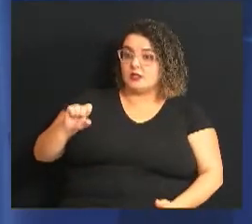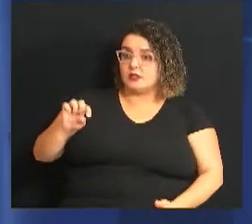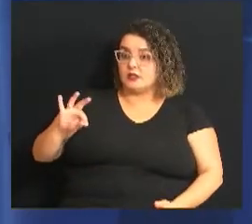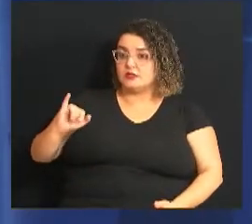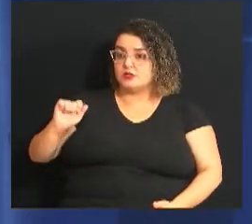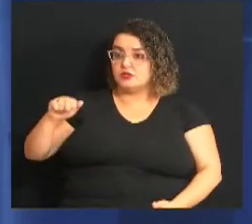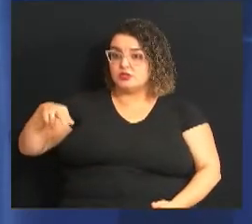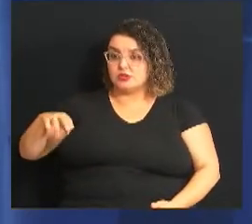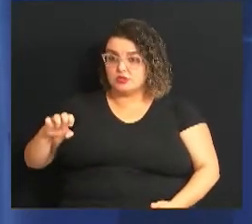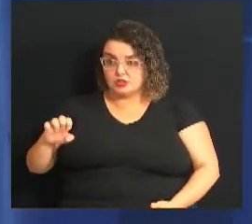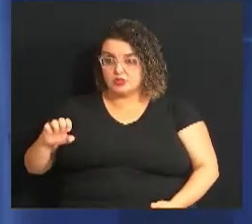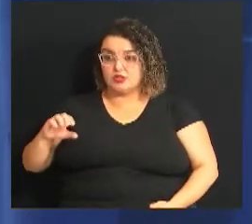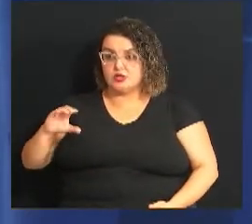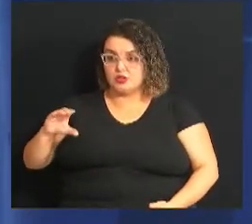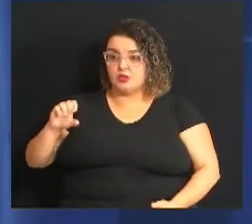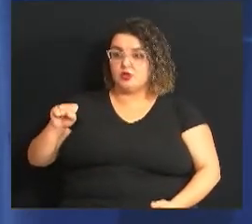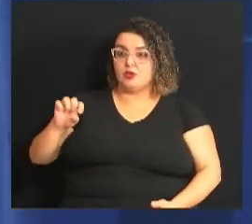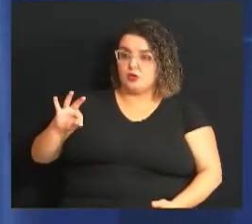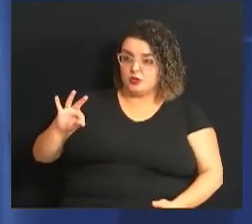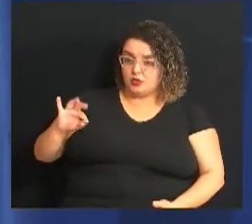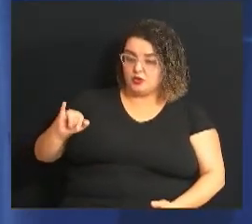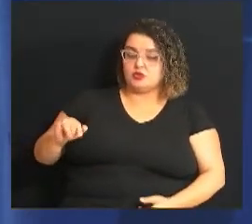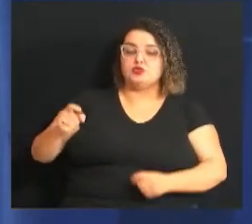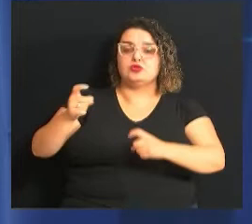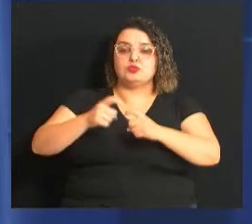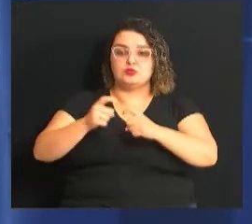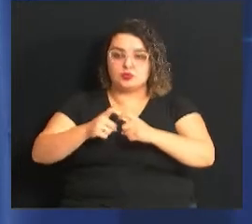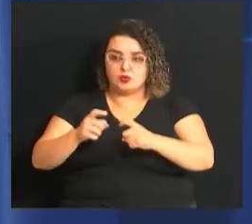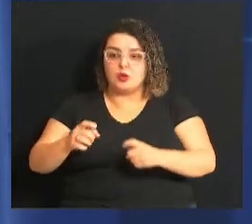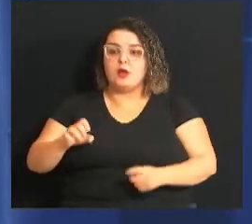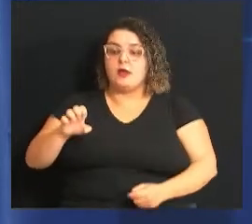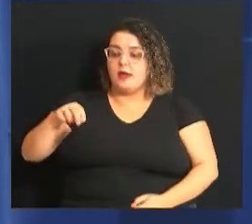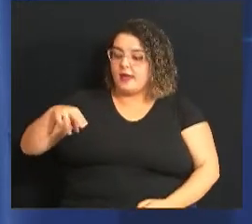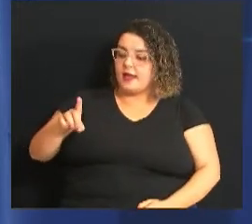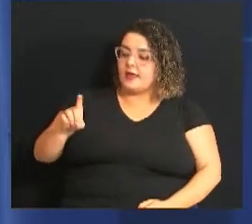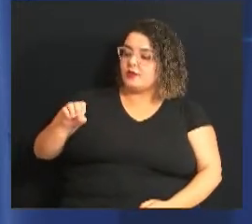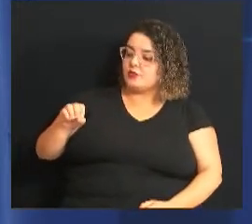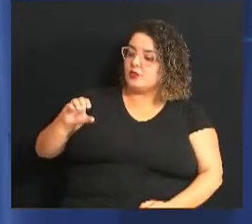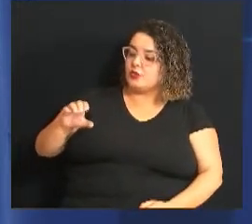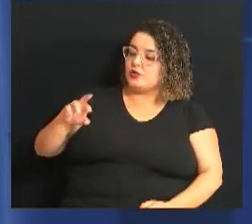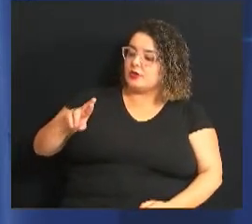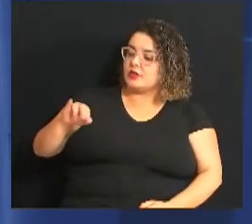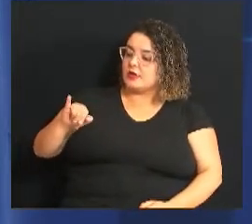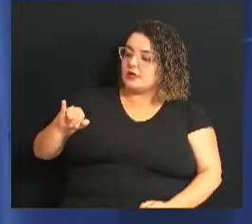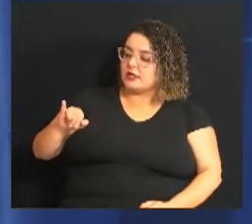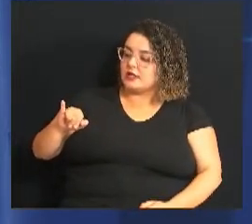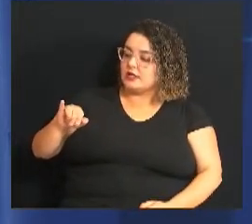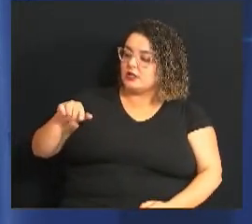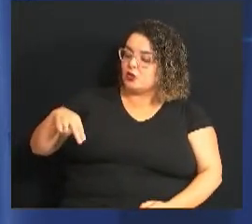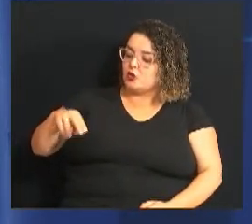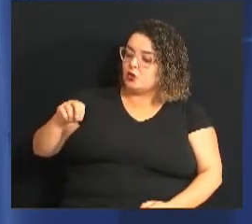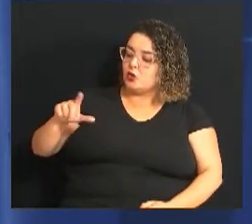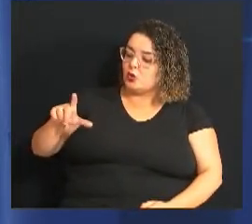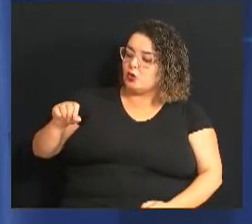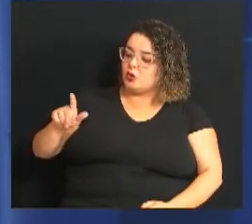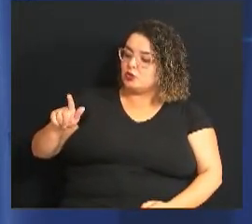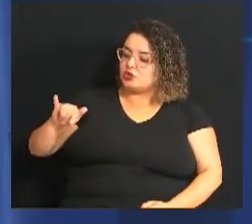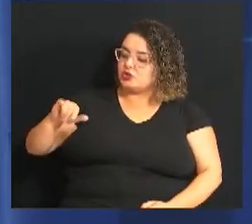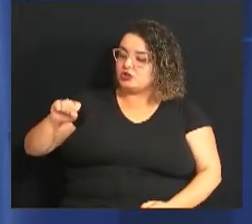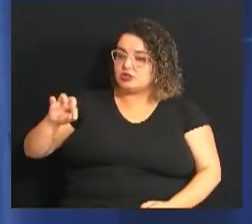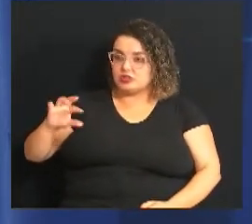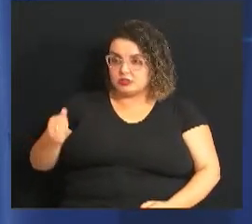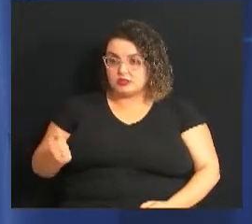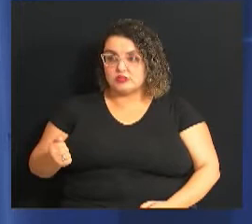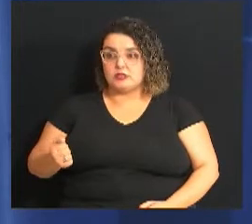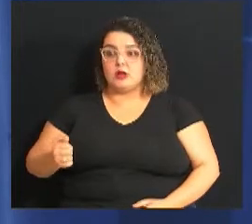Koch, endocrinologista. Estamos falando aqui sobre sobrepeso em crianças e o que